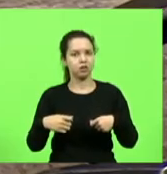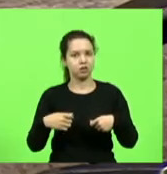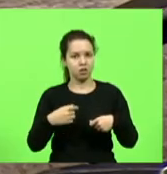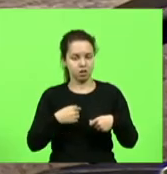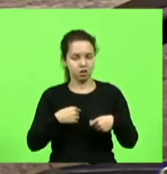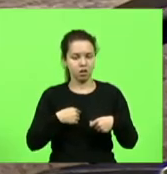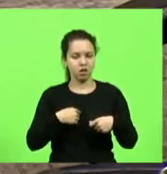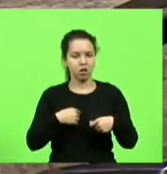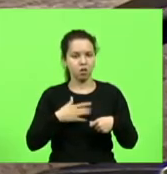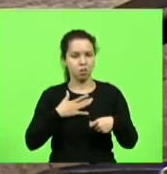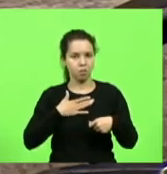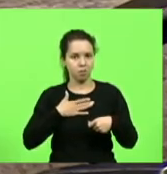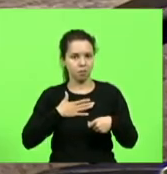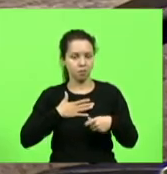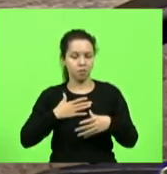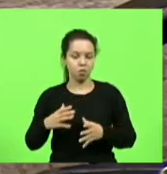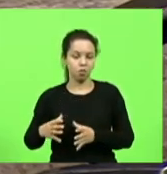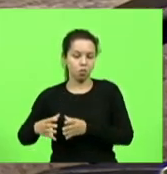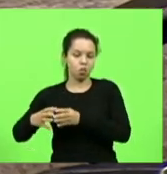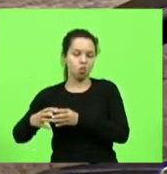Eu sei muito bem qual que é o meu lado.